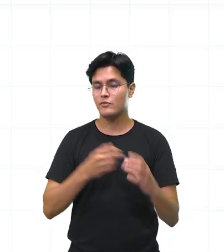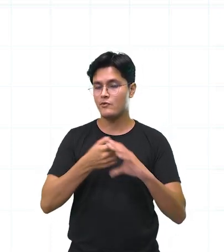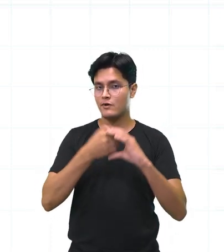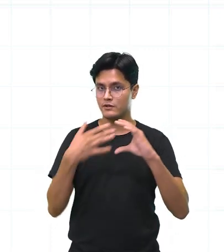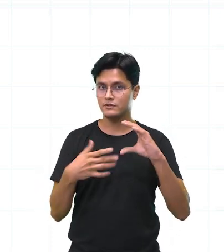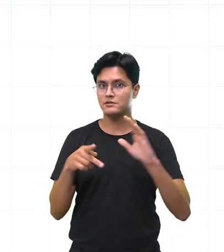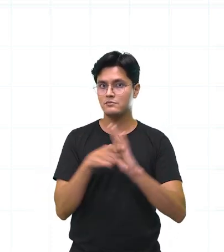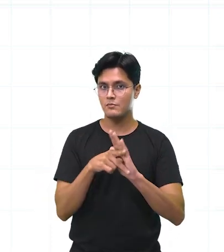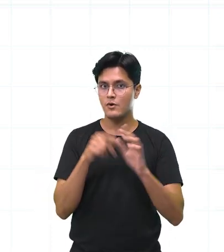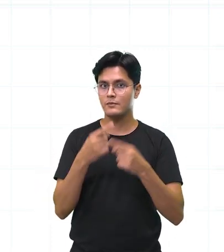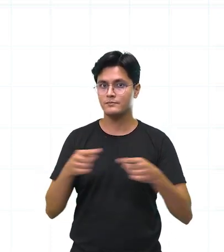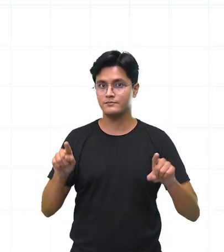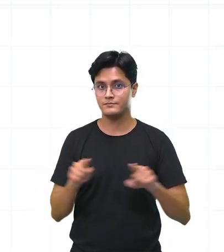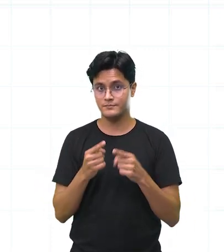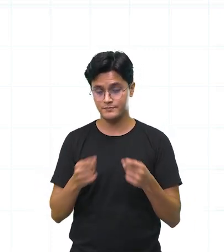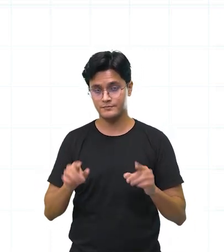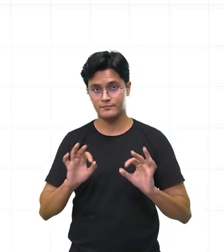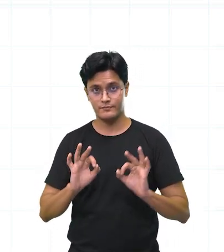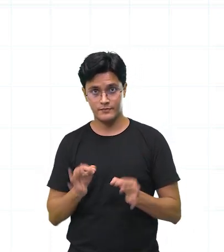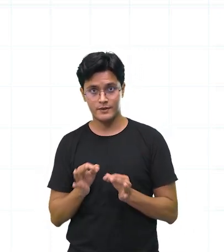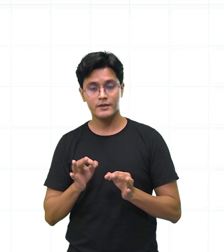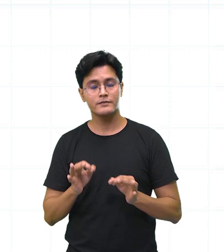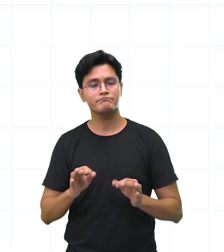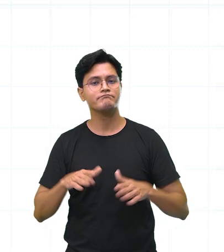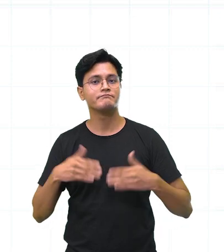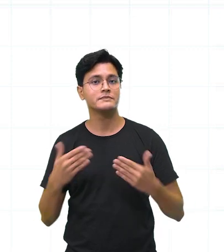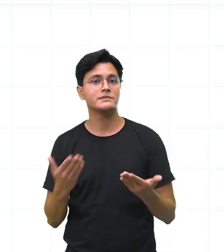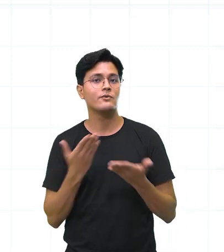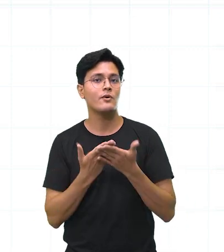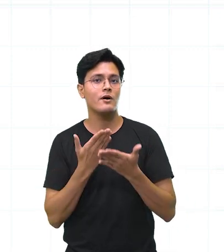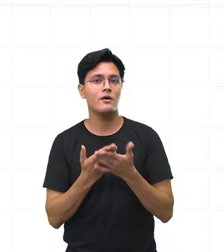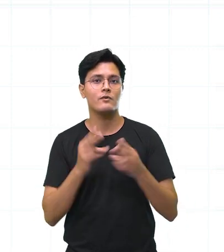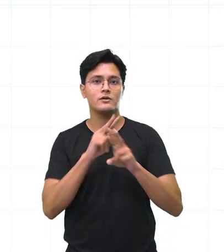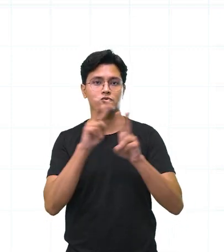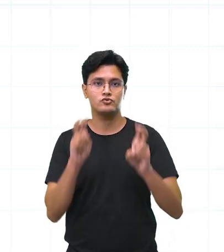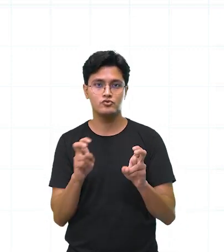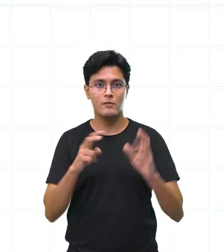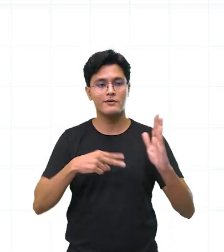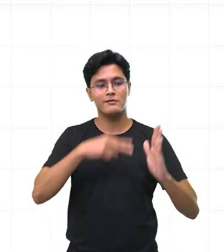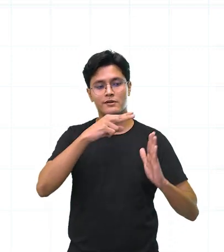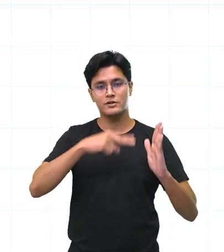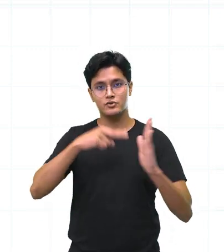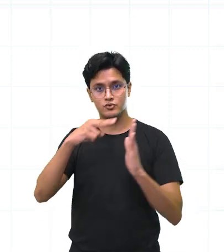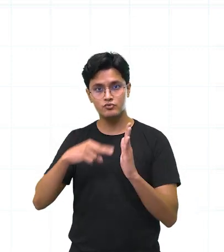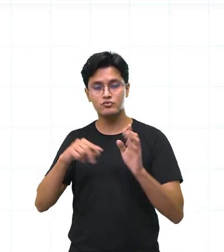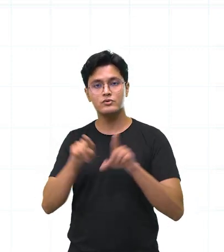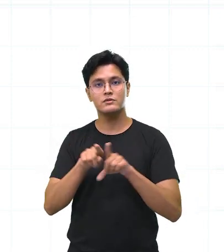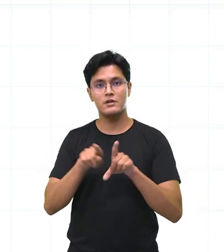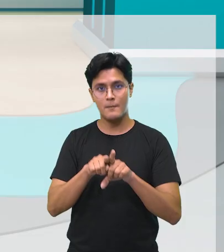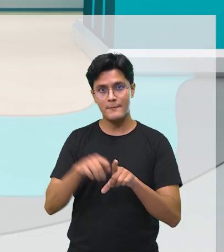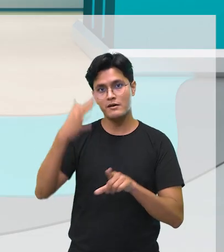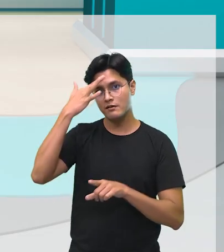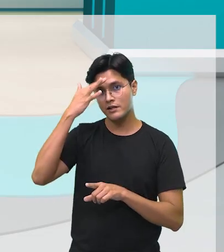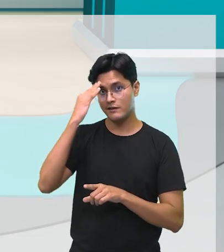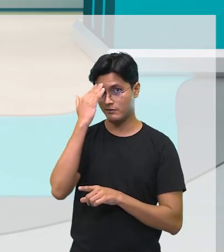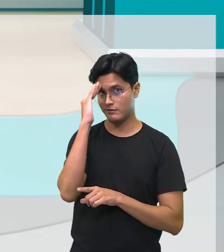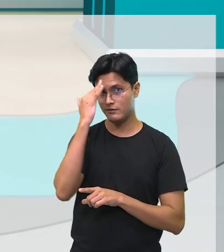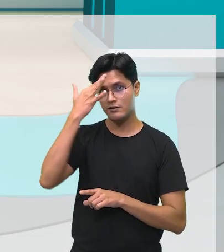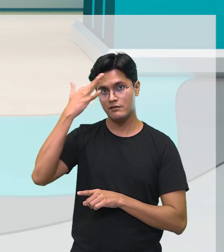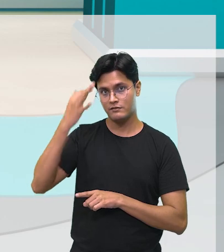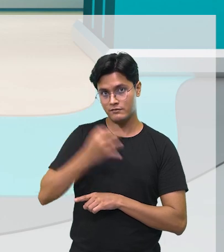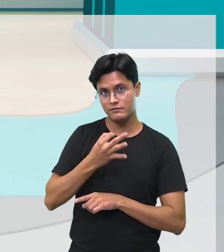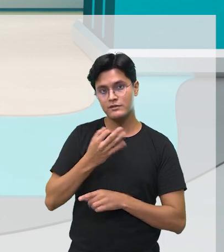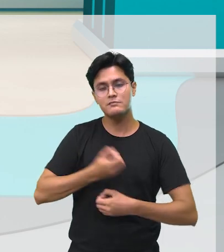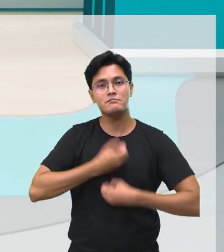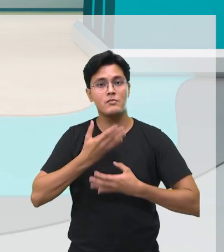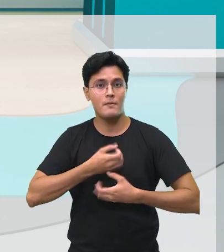musicalidade. Ok, gente? E aí a nossa aula é sobre leitura e interpretação de poemas.